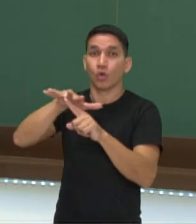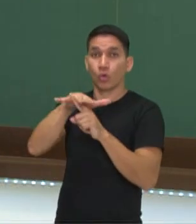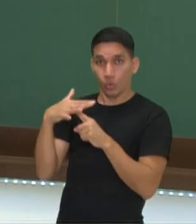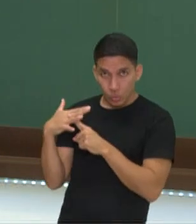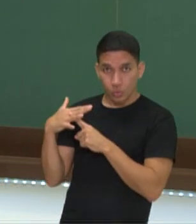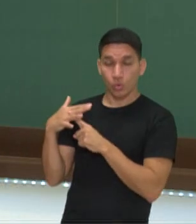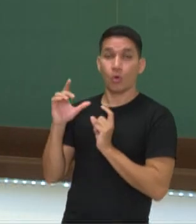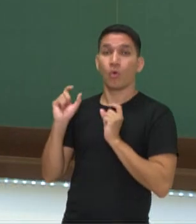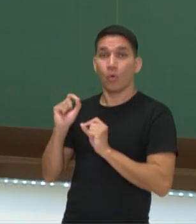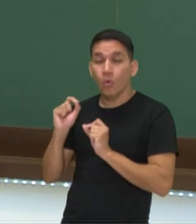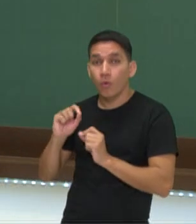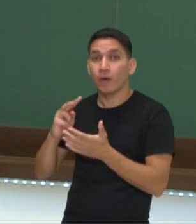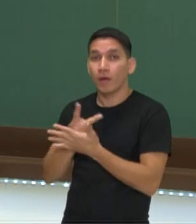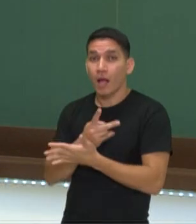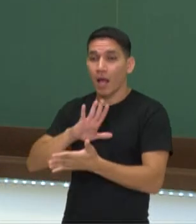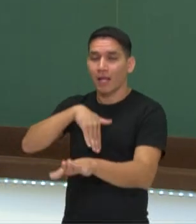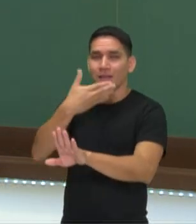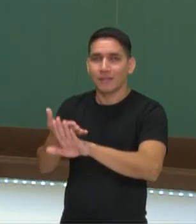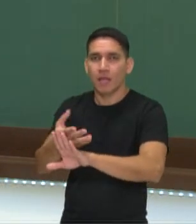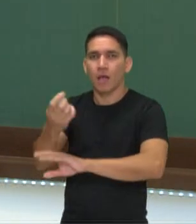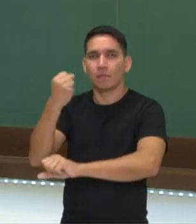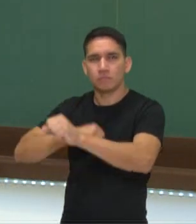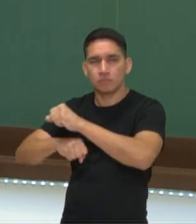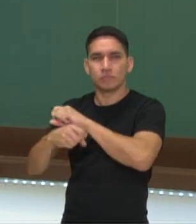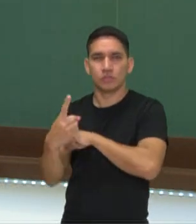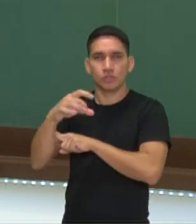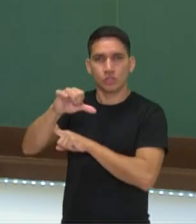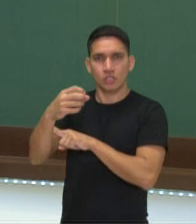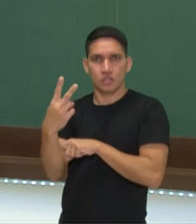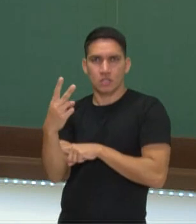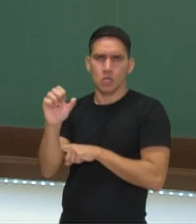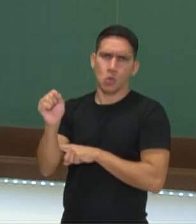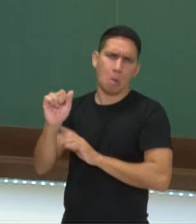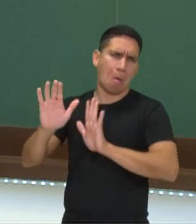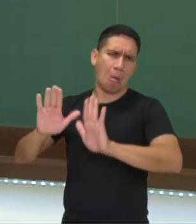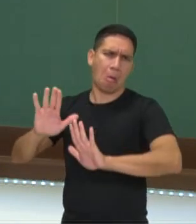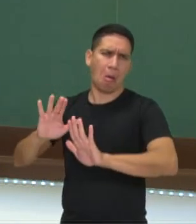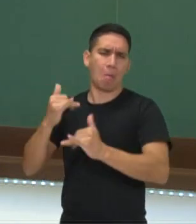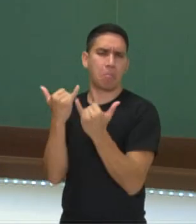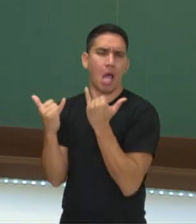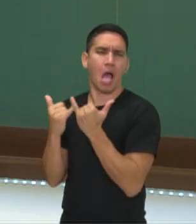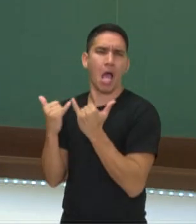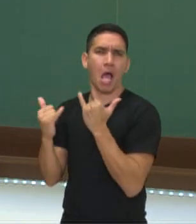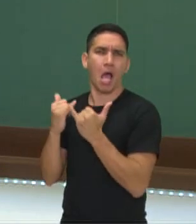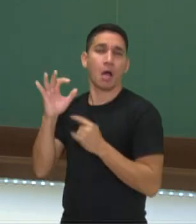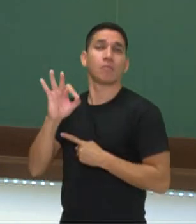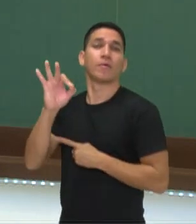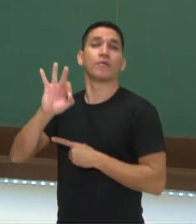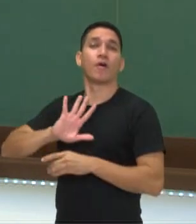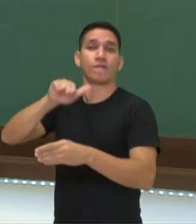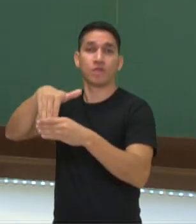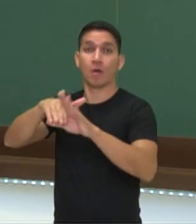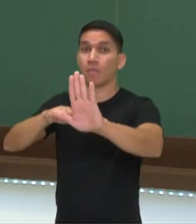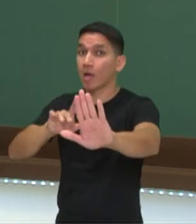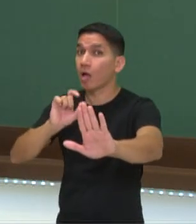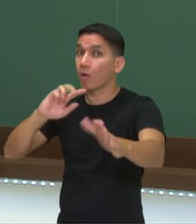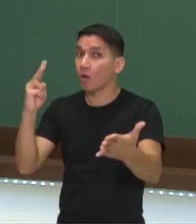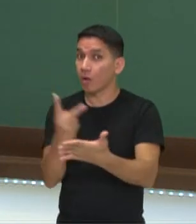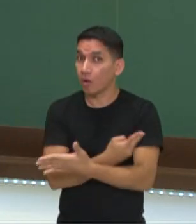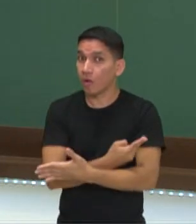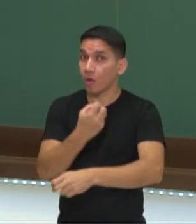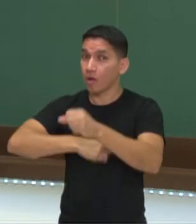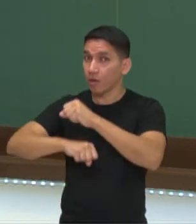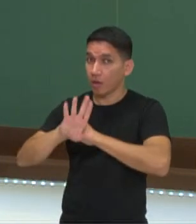socialistas, nas eleições até 1928, mantinham mais ou menos os mesmos números de percentual de votos. Porém, nas